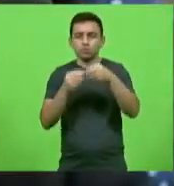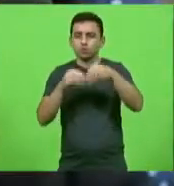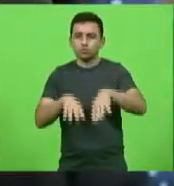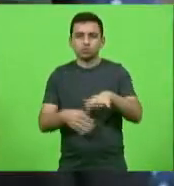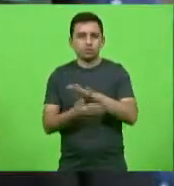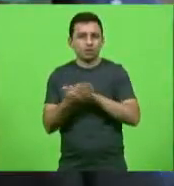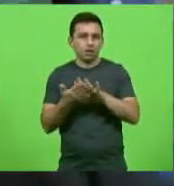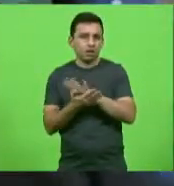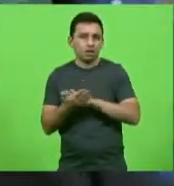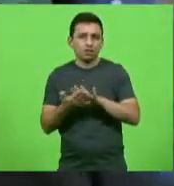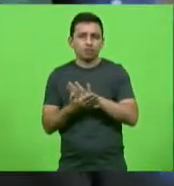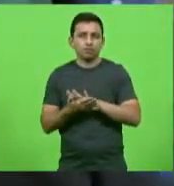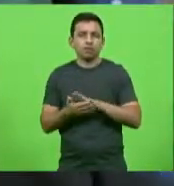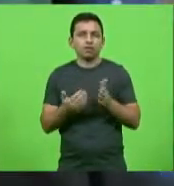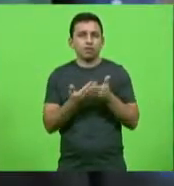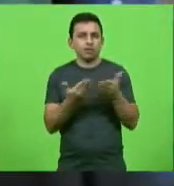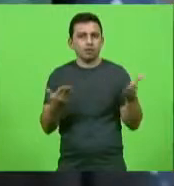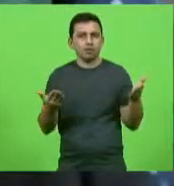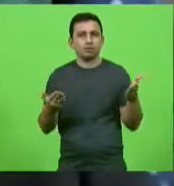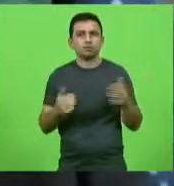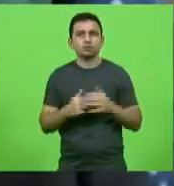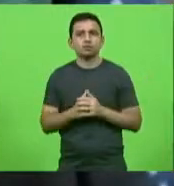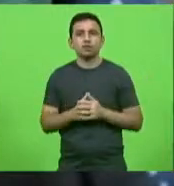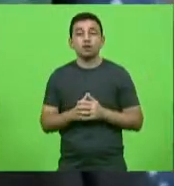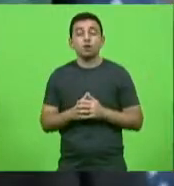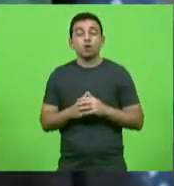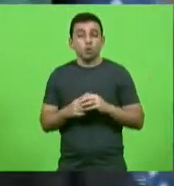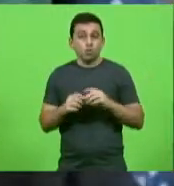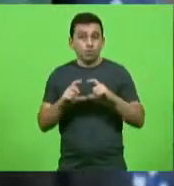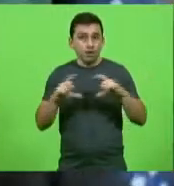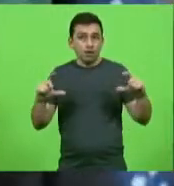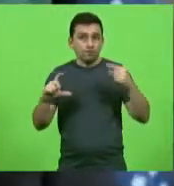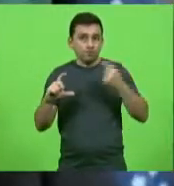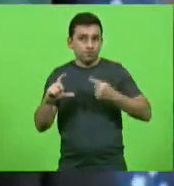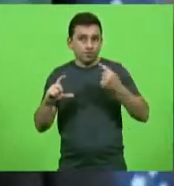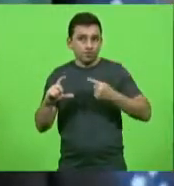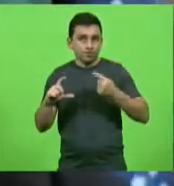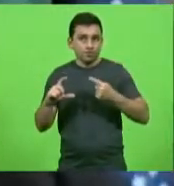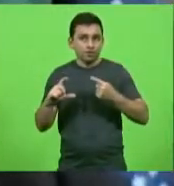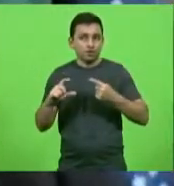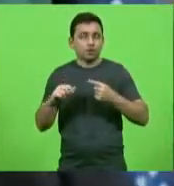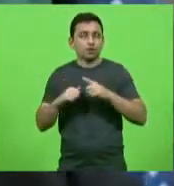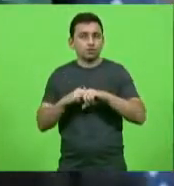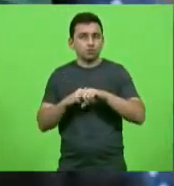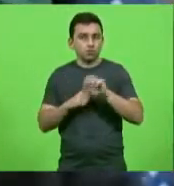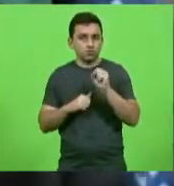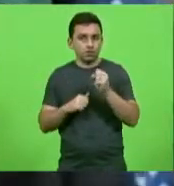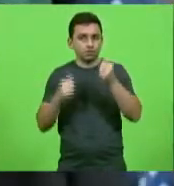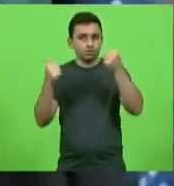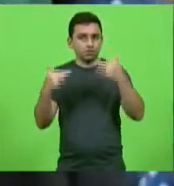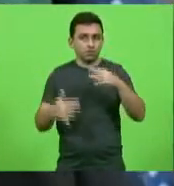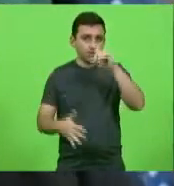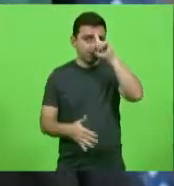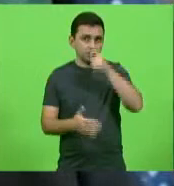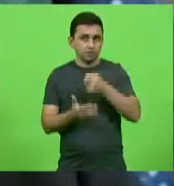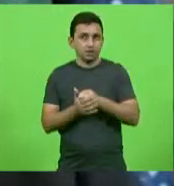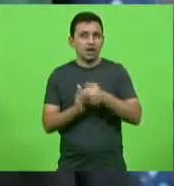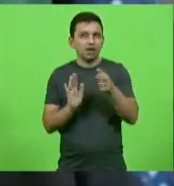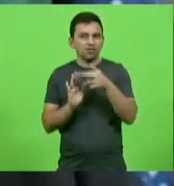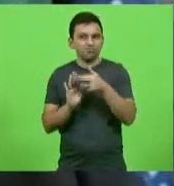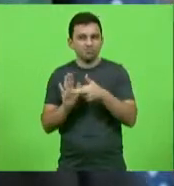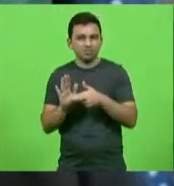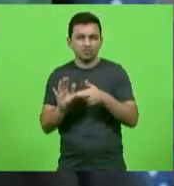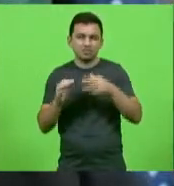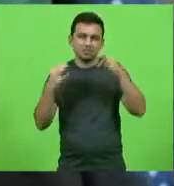dos administrados. O parágrafo 1º desse artigo 8º diz, na decisão sobre a regularidade